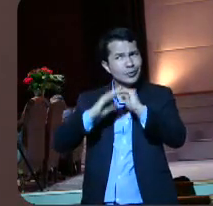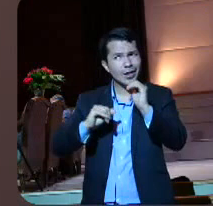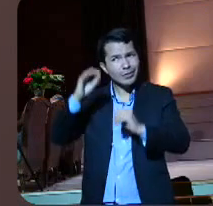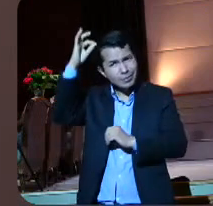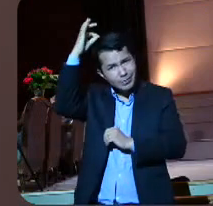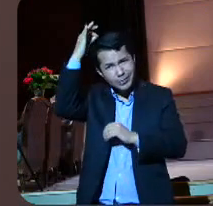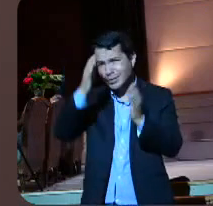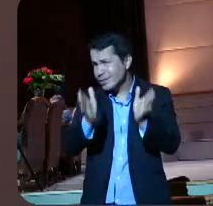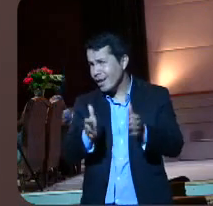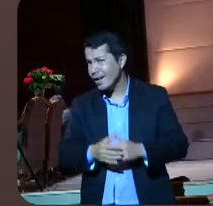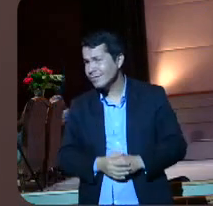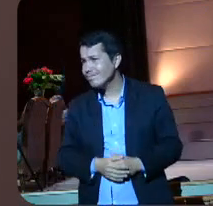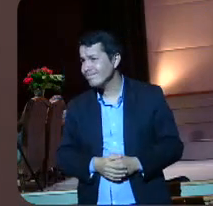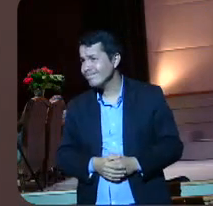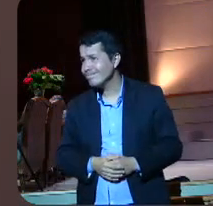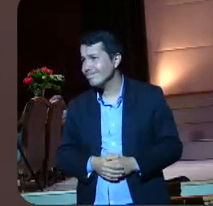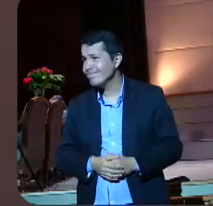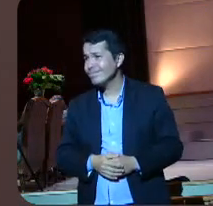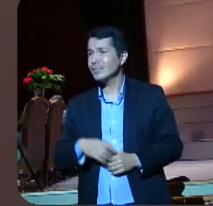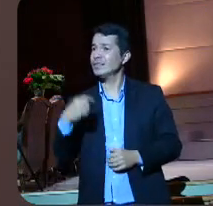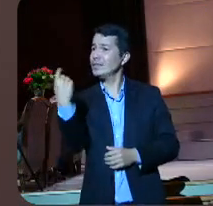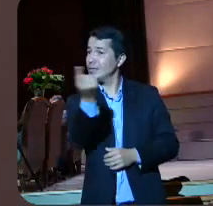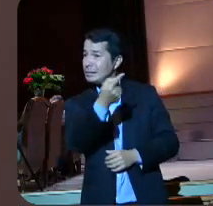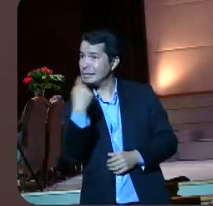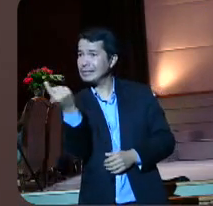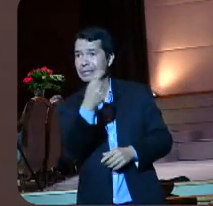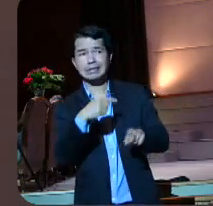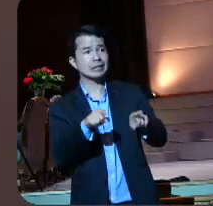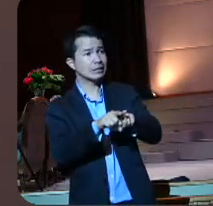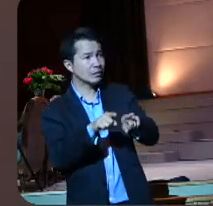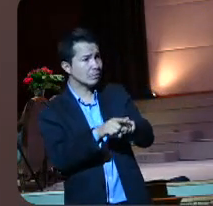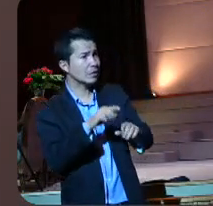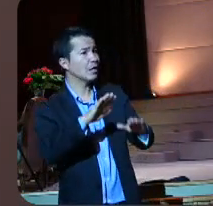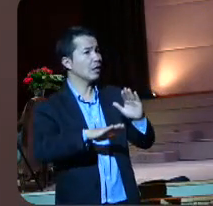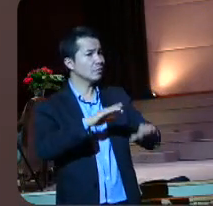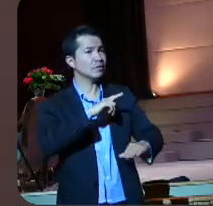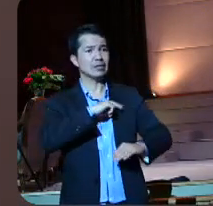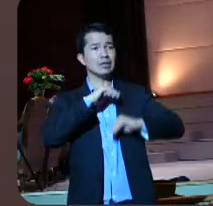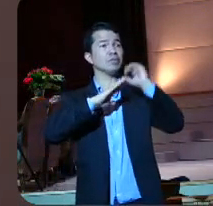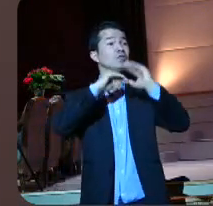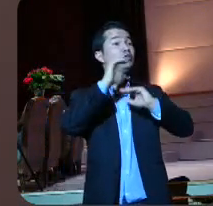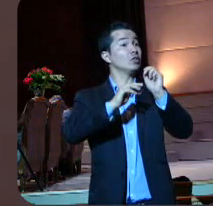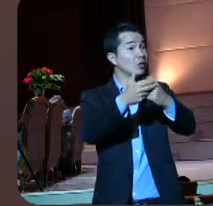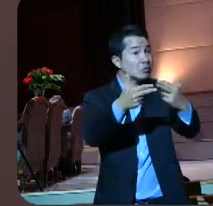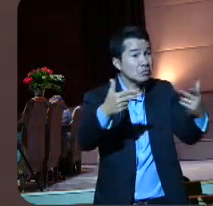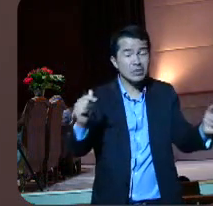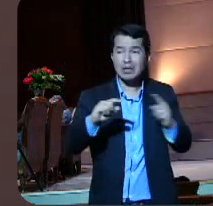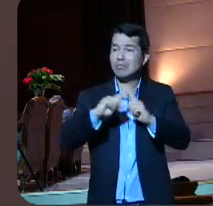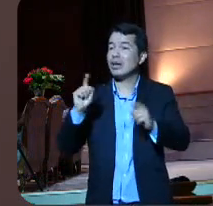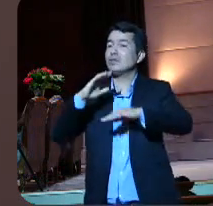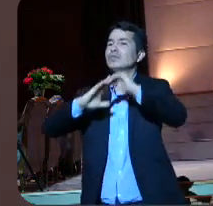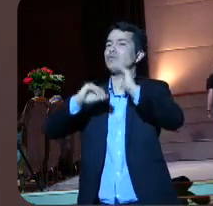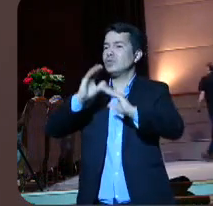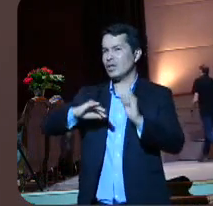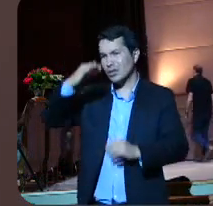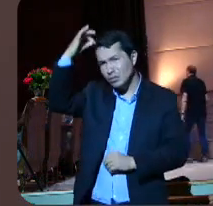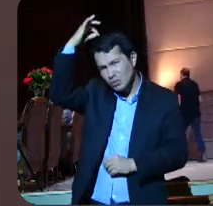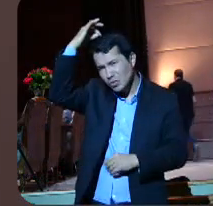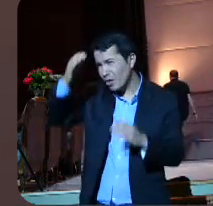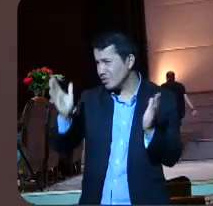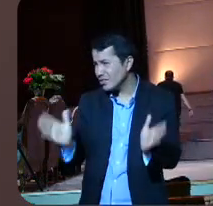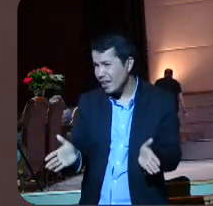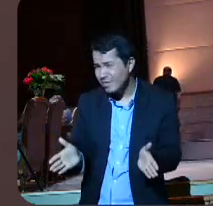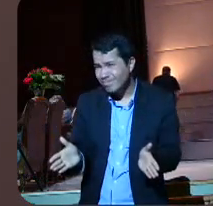perdoando aqueles que machucam a gente, fazendo com que o nome de Jesus seja glorificado das mais